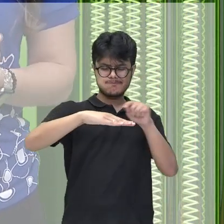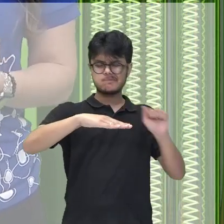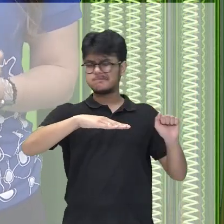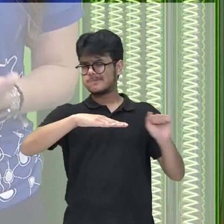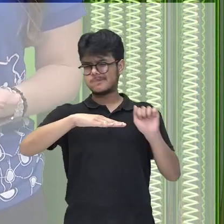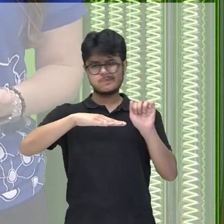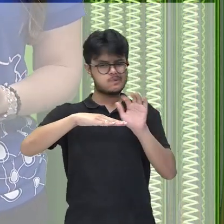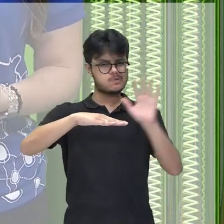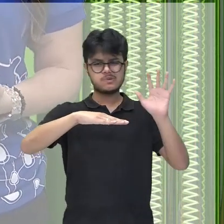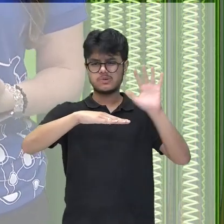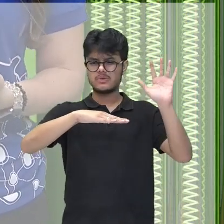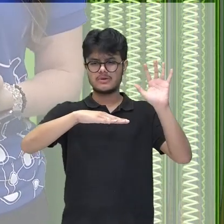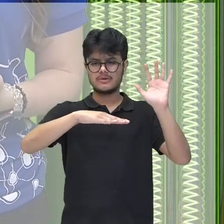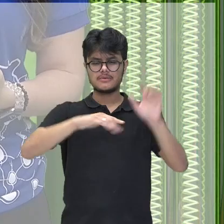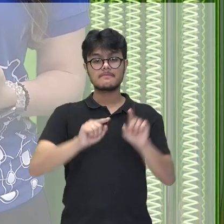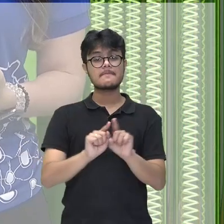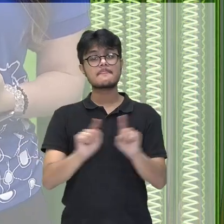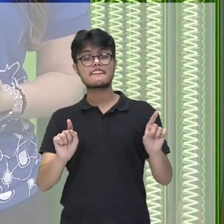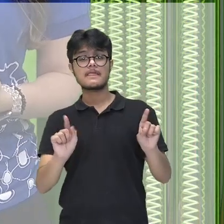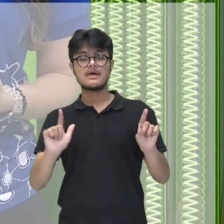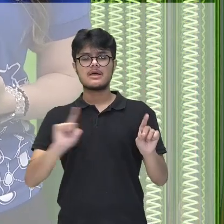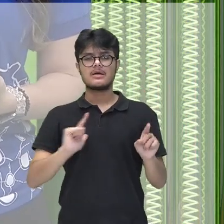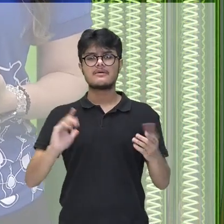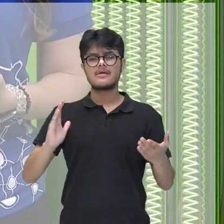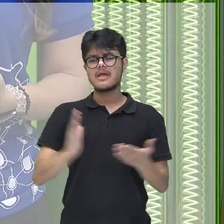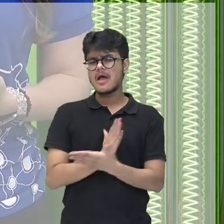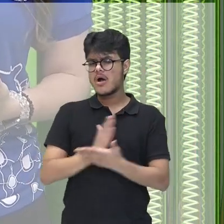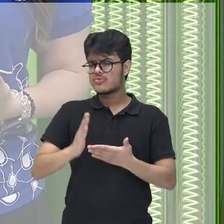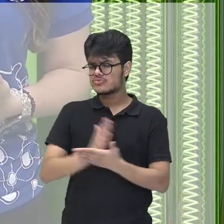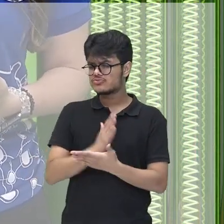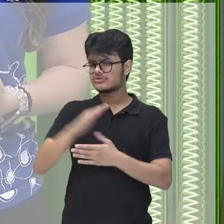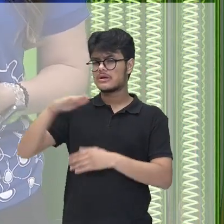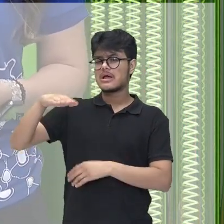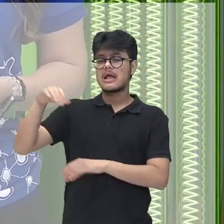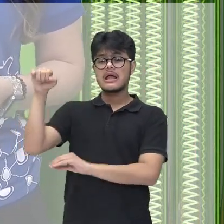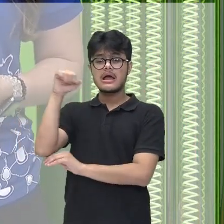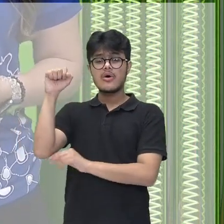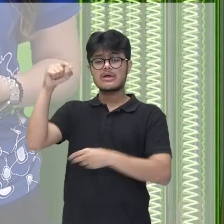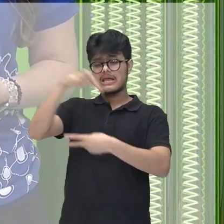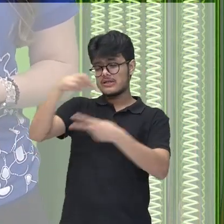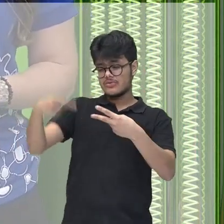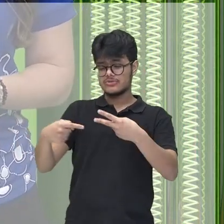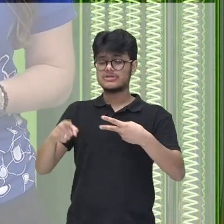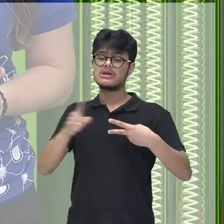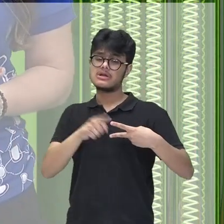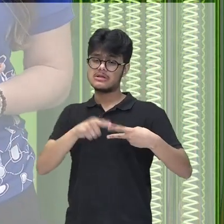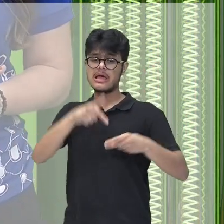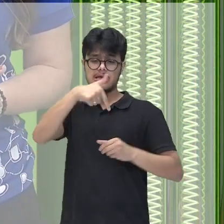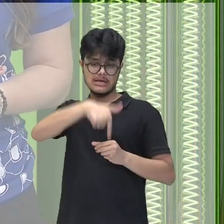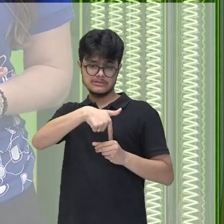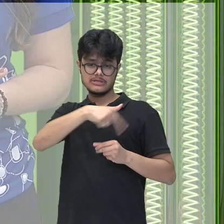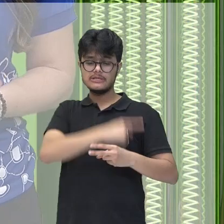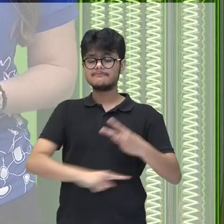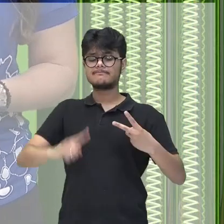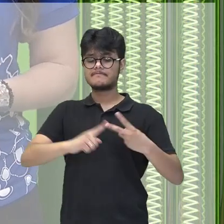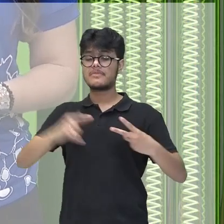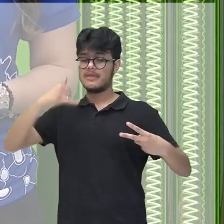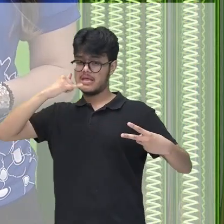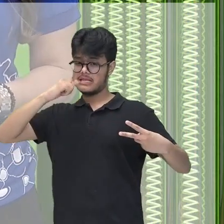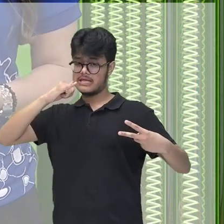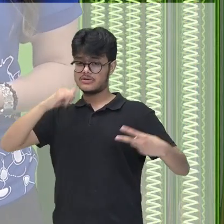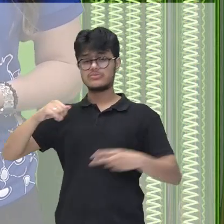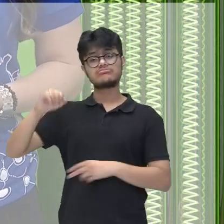muito elevado. Existe ainda os carros que são híbridos, né? Que eles podem tanto utilizar o combustível